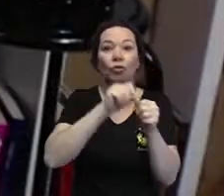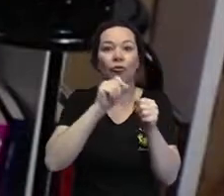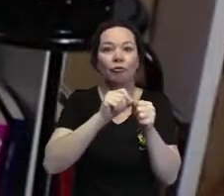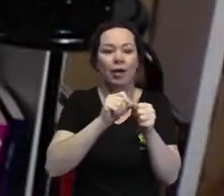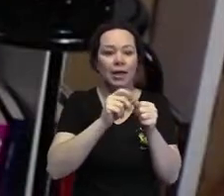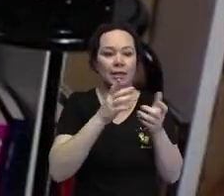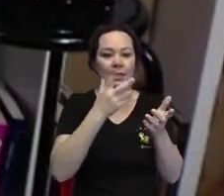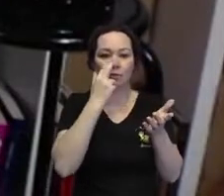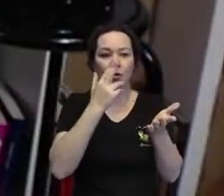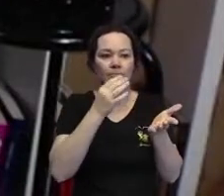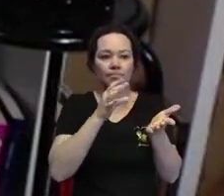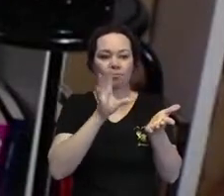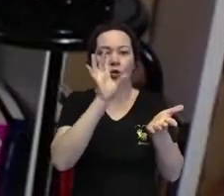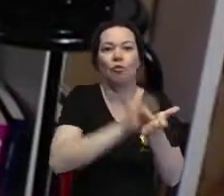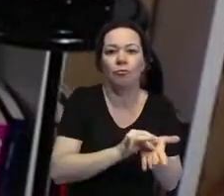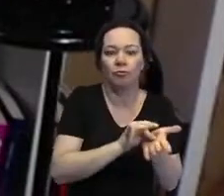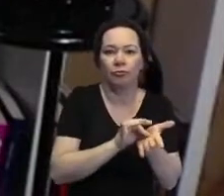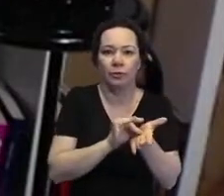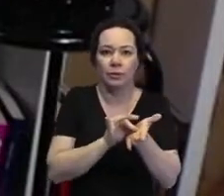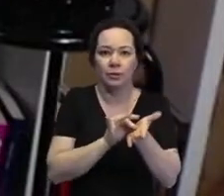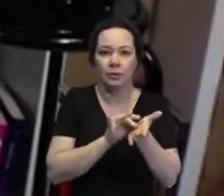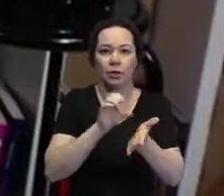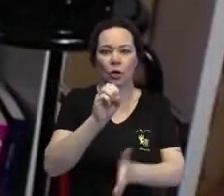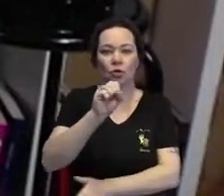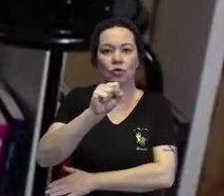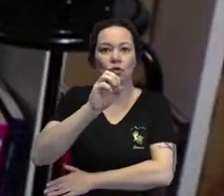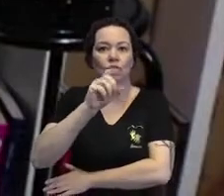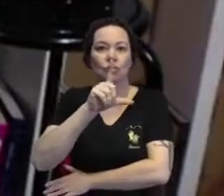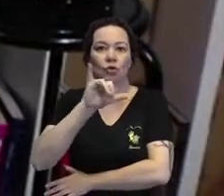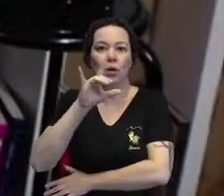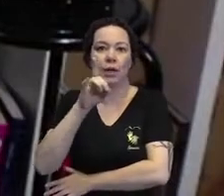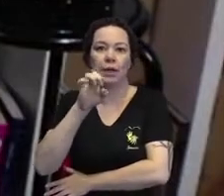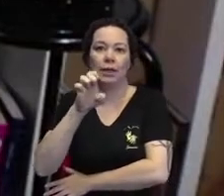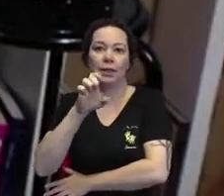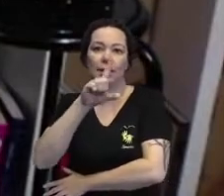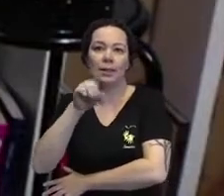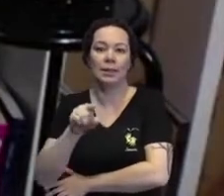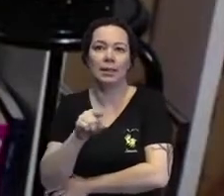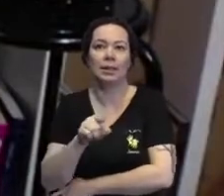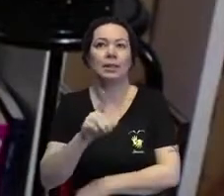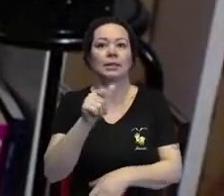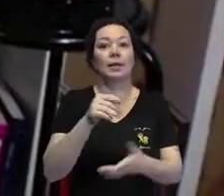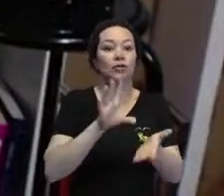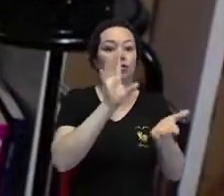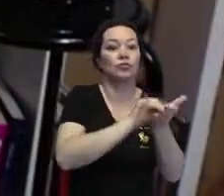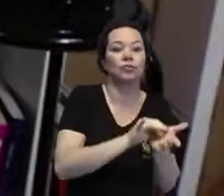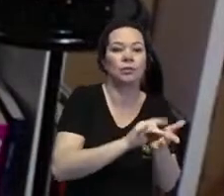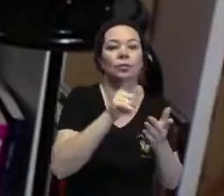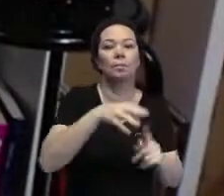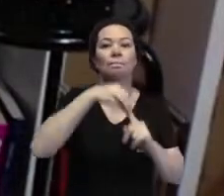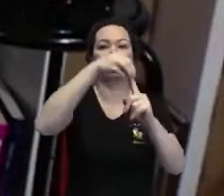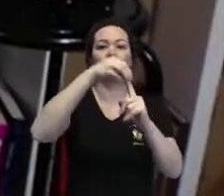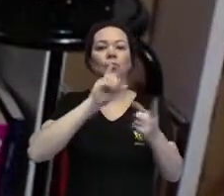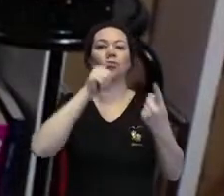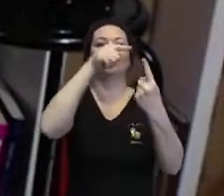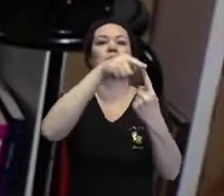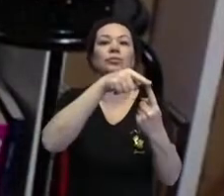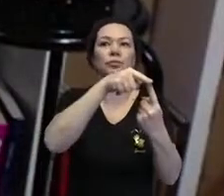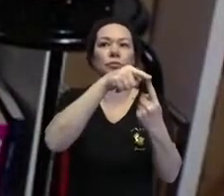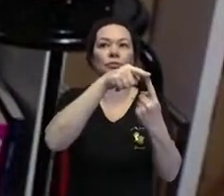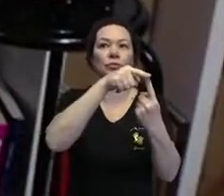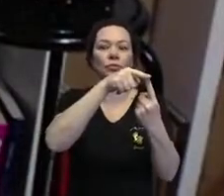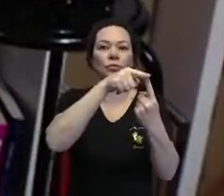solidez, uma atividade de solidez. Então, o principal objetivo